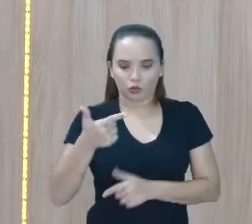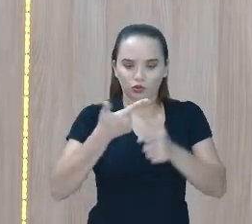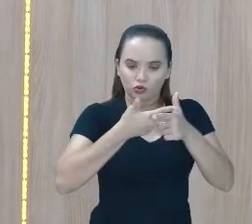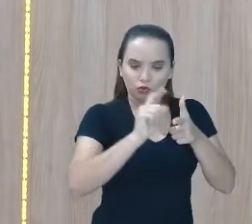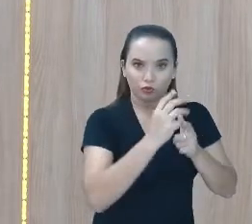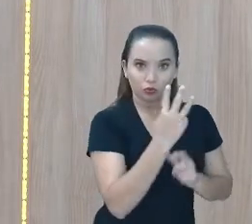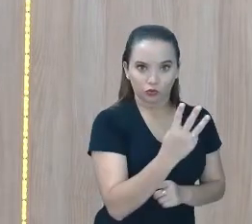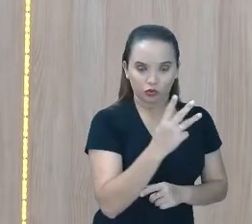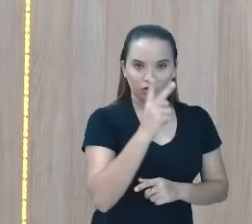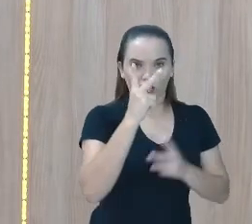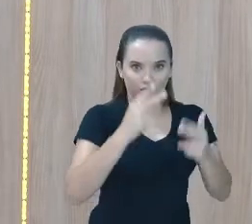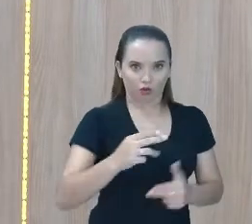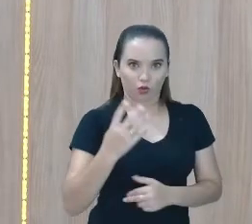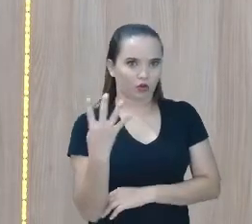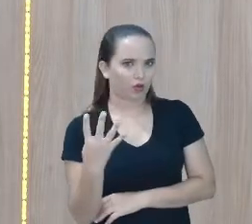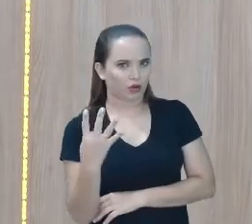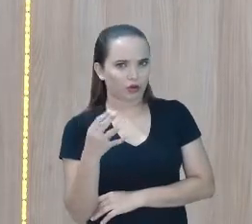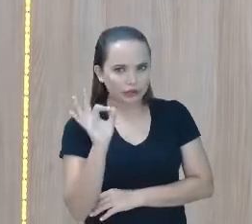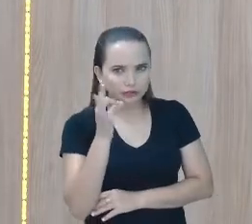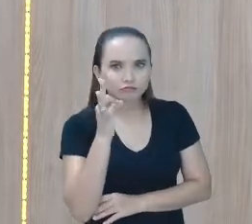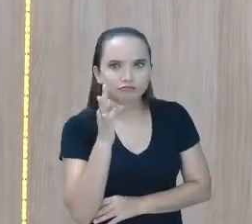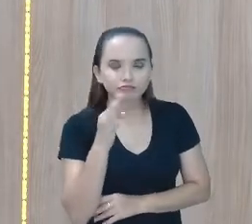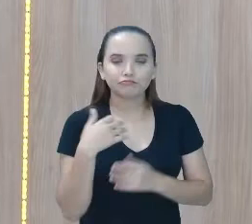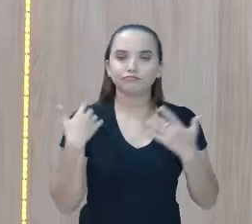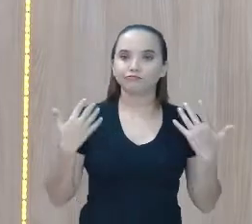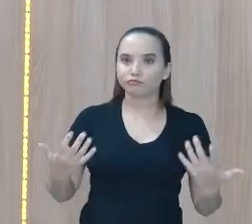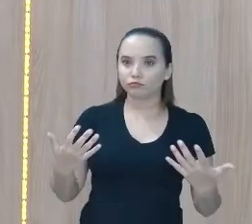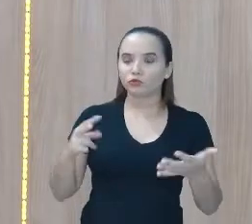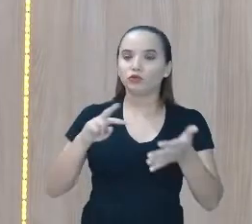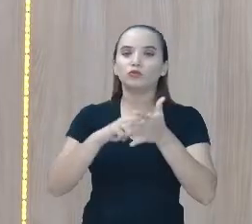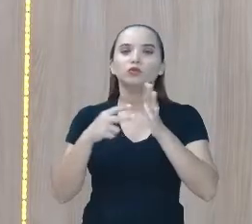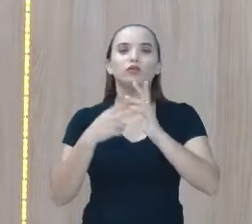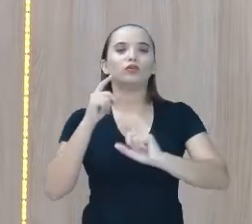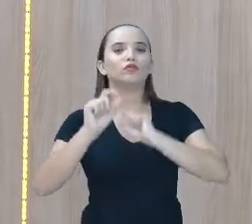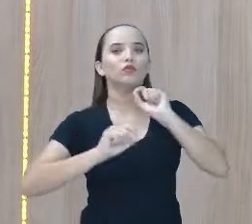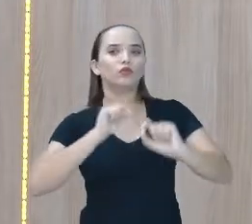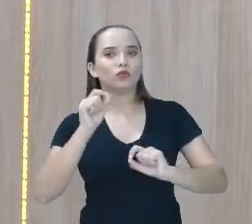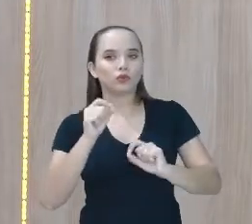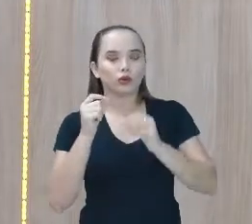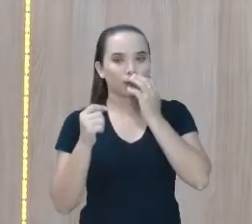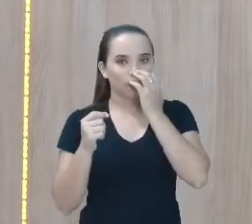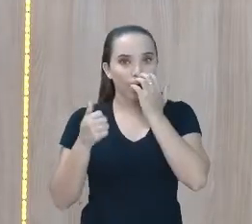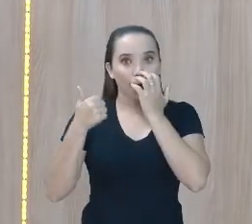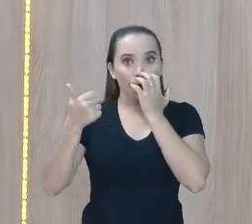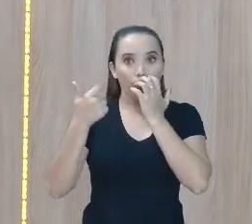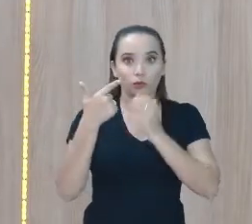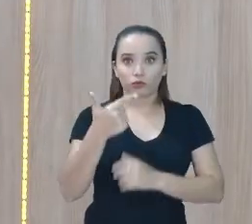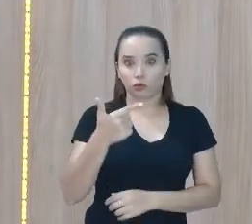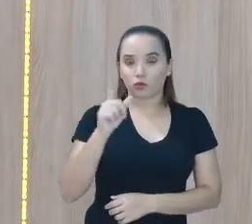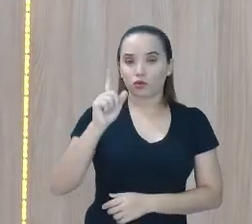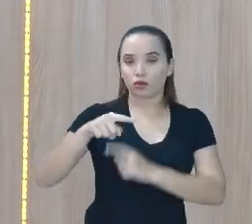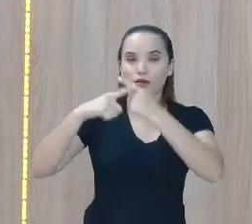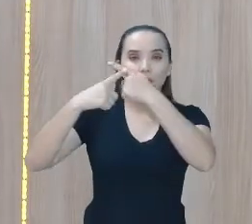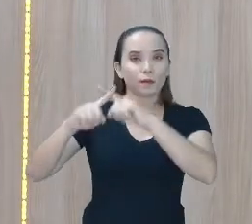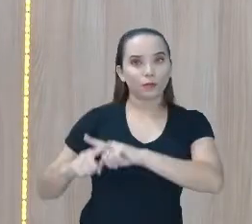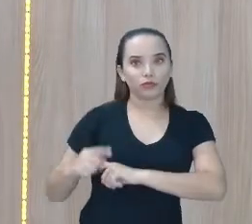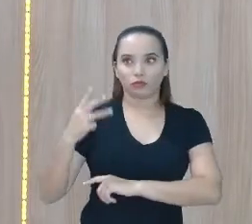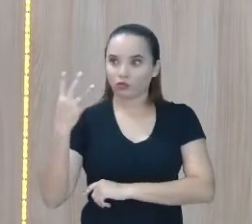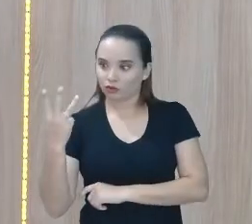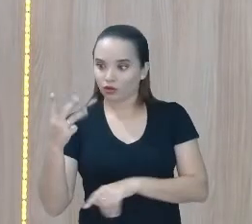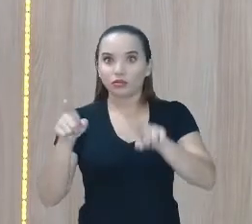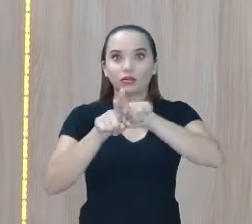e o resto não foi 0? Então, o 12, certo? Ele é múltiplo tanto do 4 quanto do